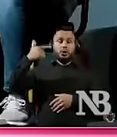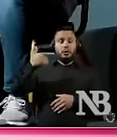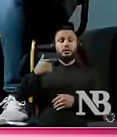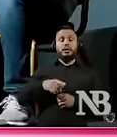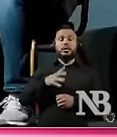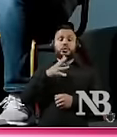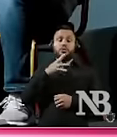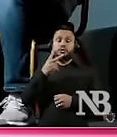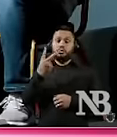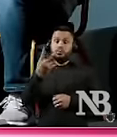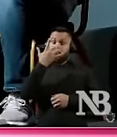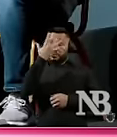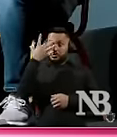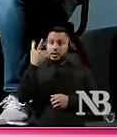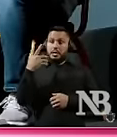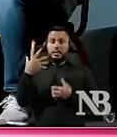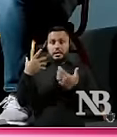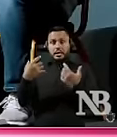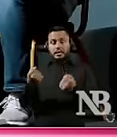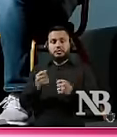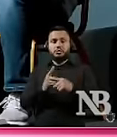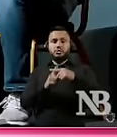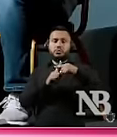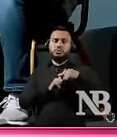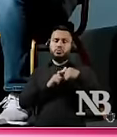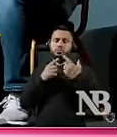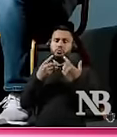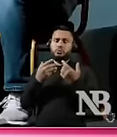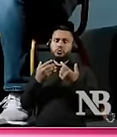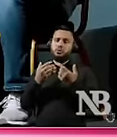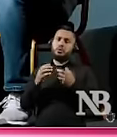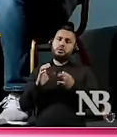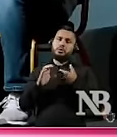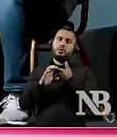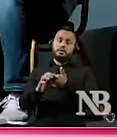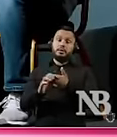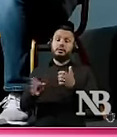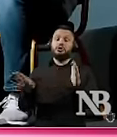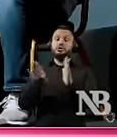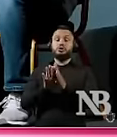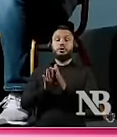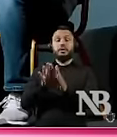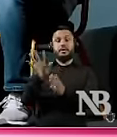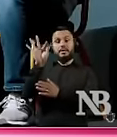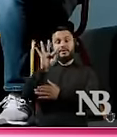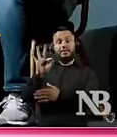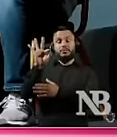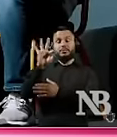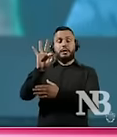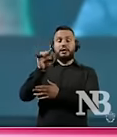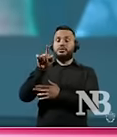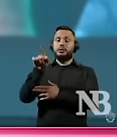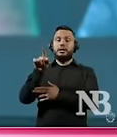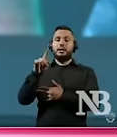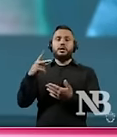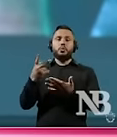se converteu ao cristianismo. Quando ele chega na faculdade, em Cambridge, acontece o quê? O que acontece com um jovem quando entra na